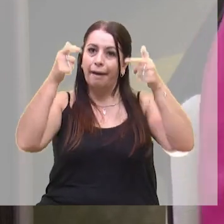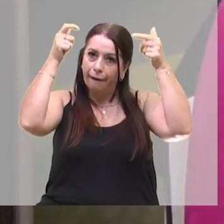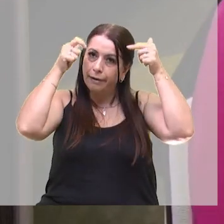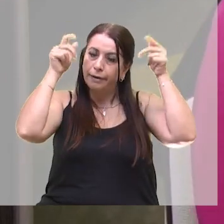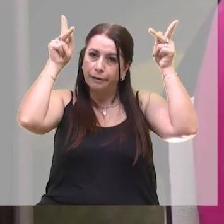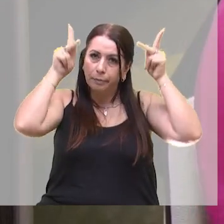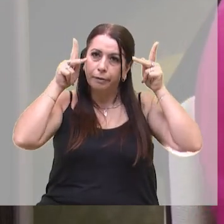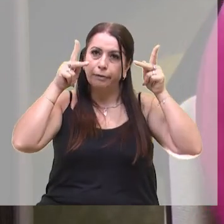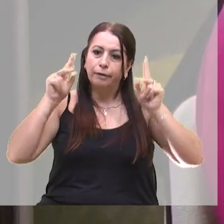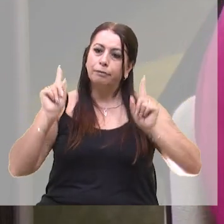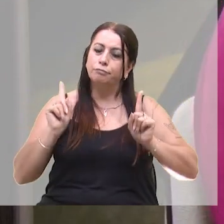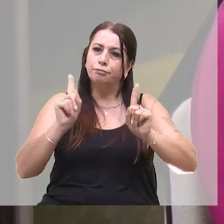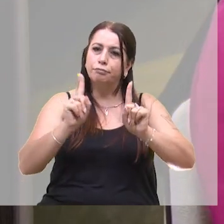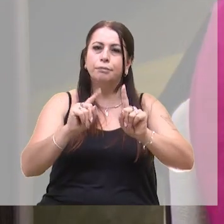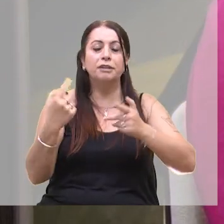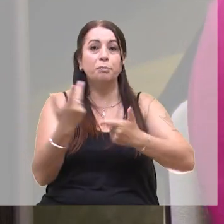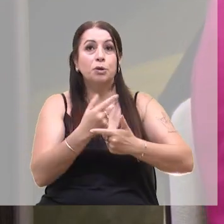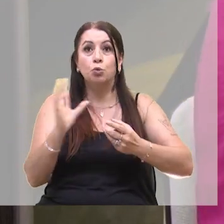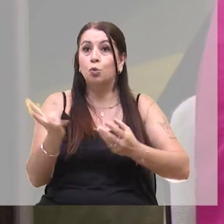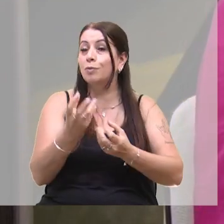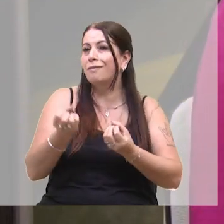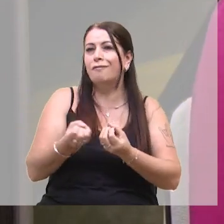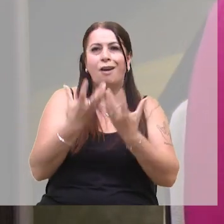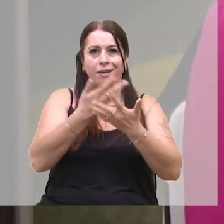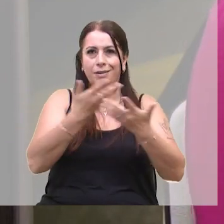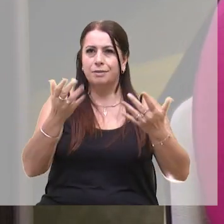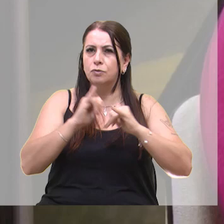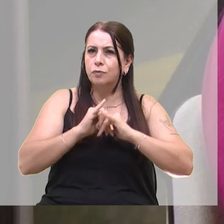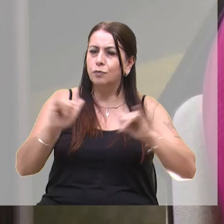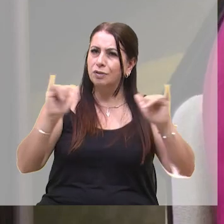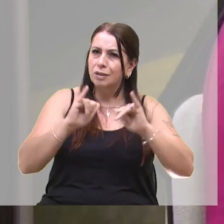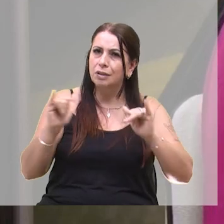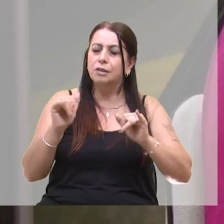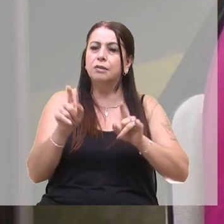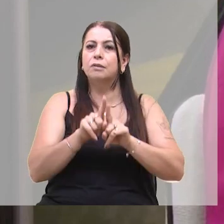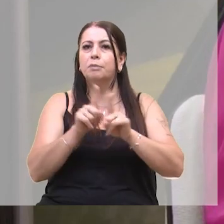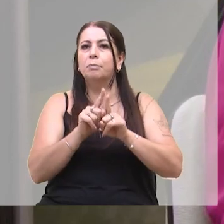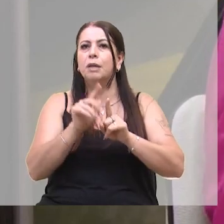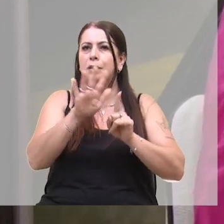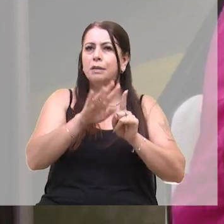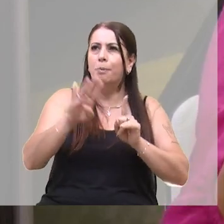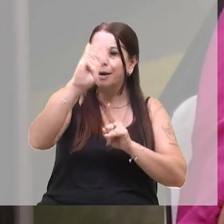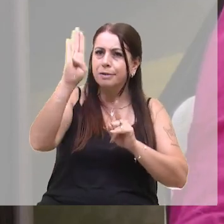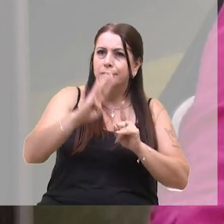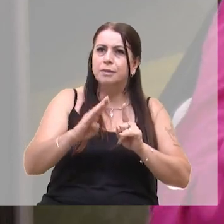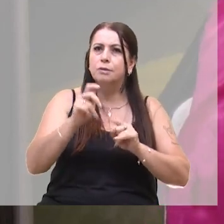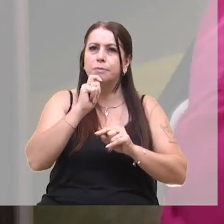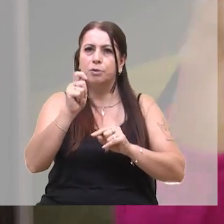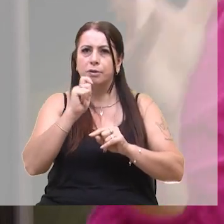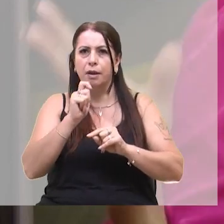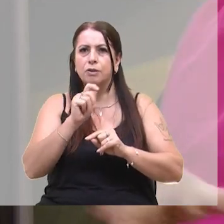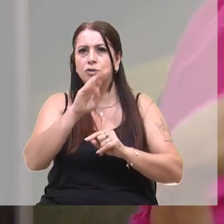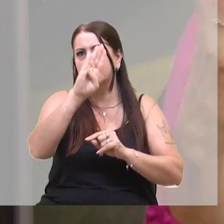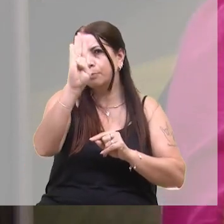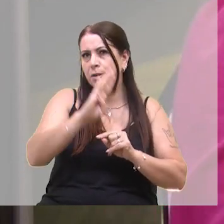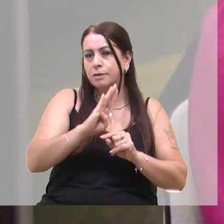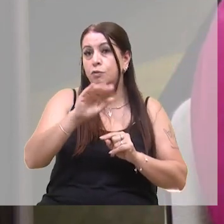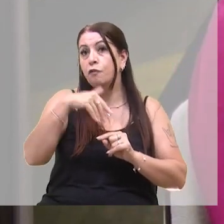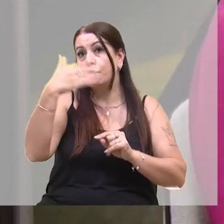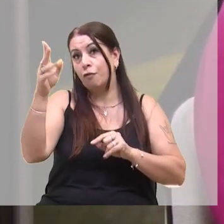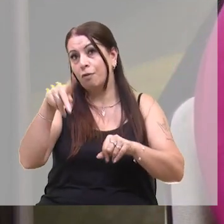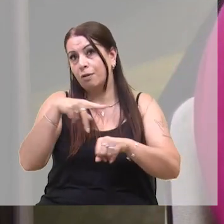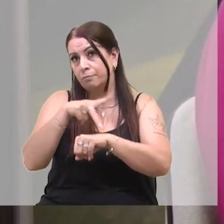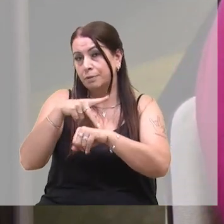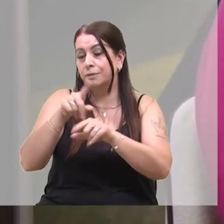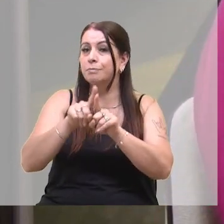da soberana, né, da rainha, das princesas, de toda a festa em si, divulgando a festa, inclusive em nível nacional, reportagens nacionais,